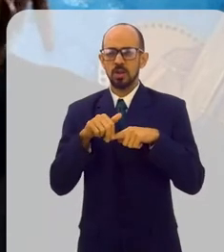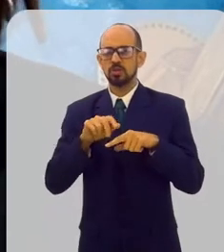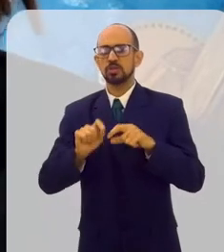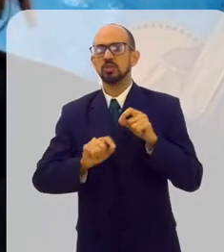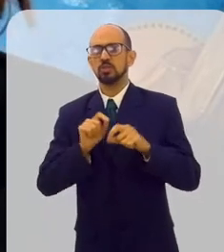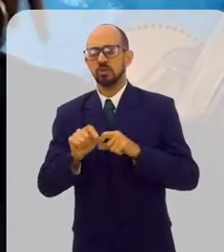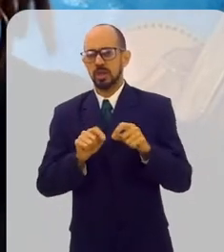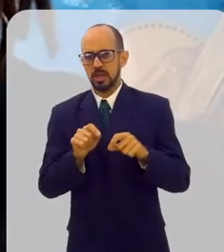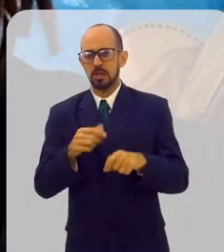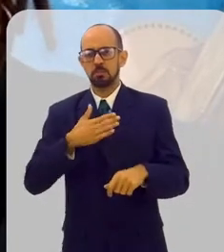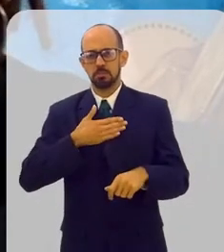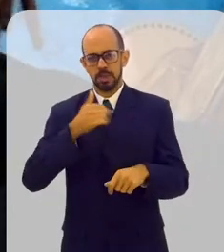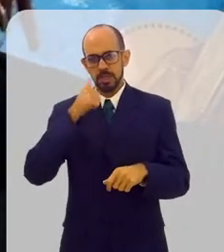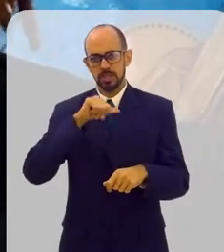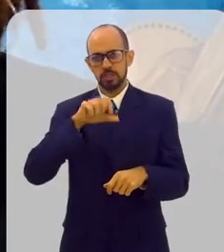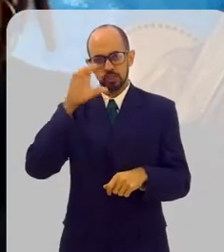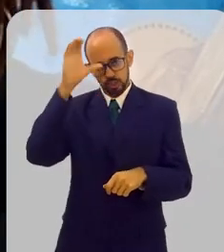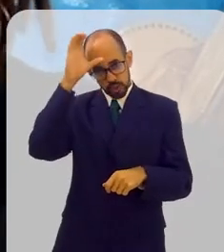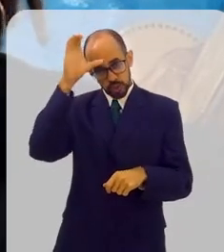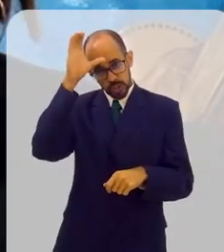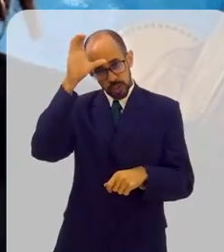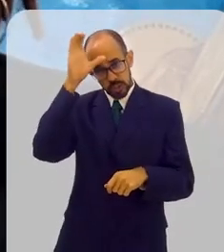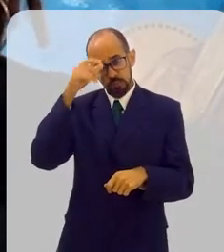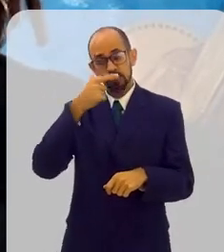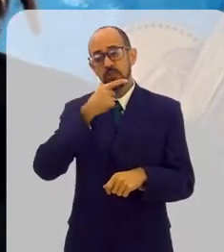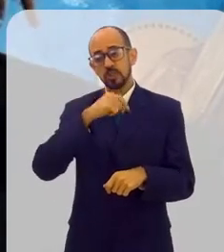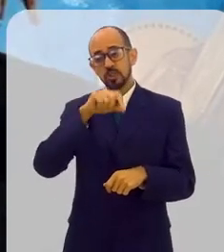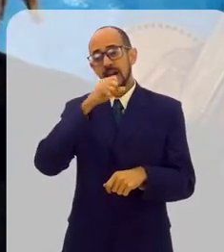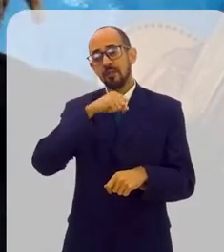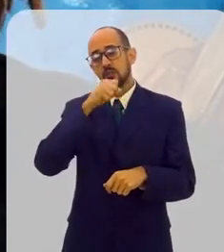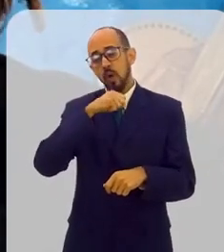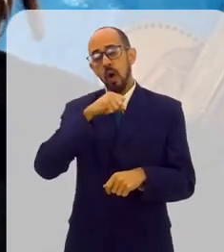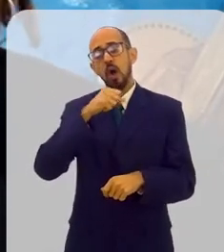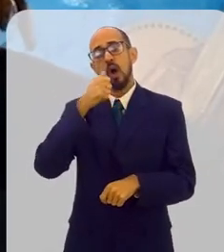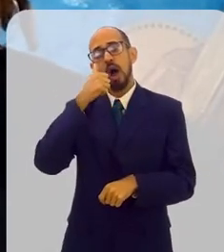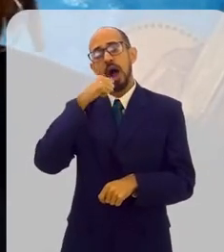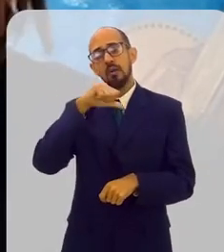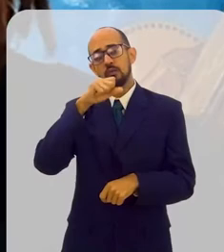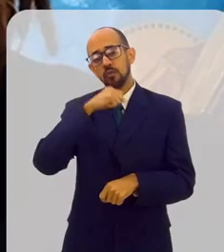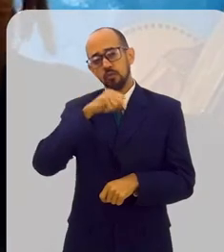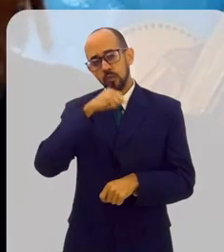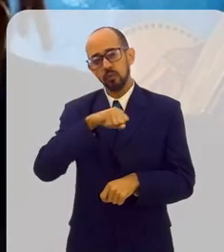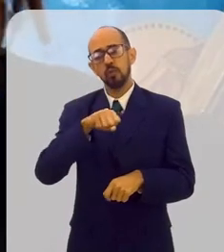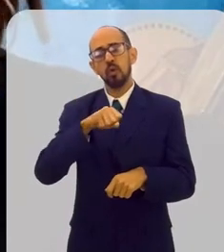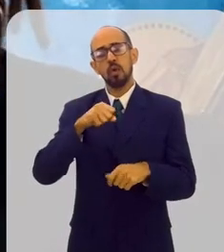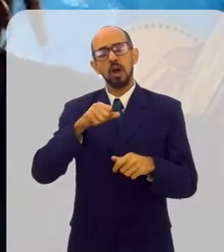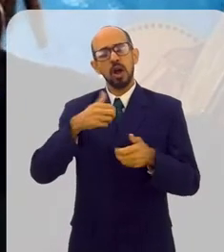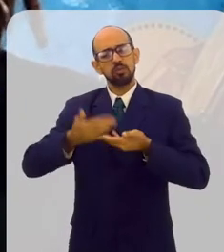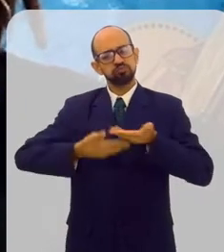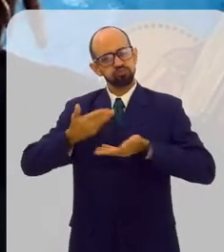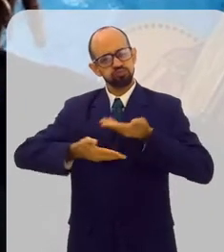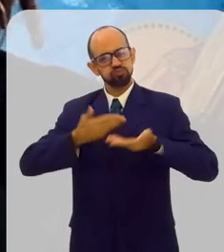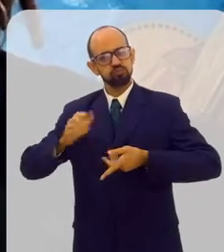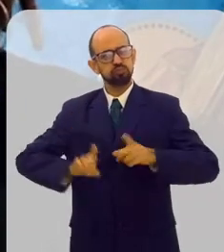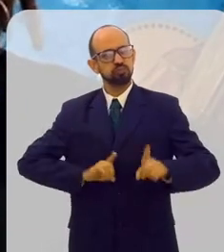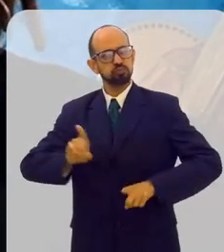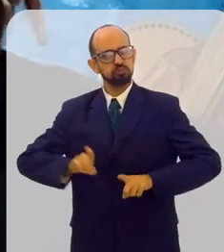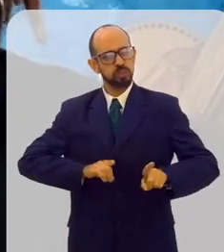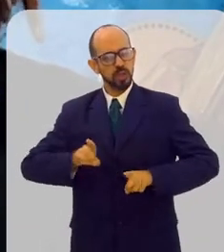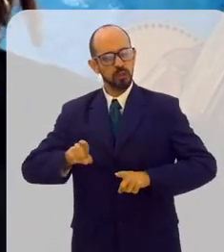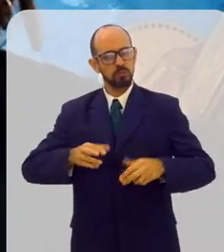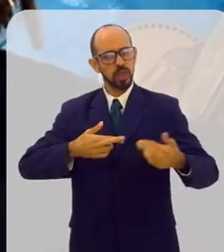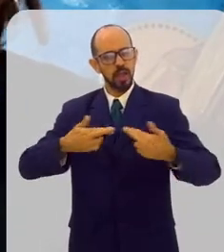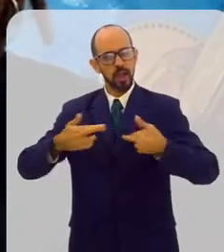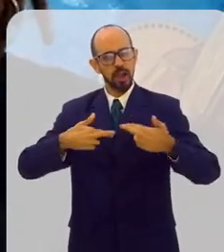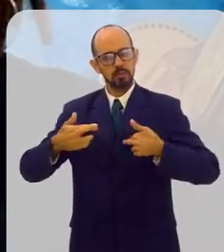por conta da presença das minhas tias, da minha avó, do meu avô, dos meus tios, da convivência com os meus primos, né,